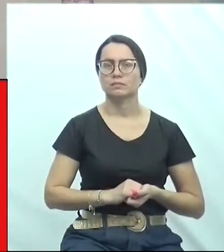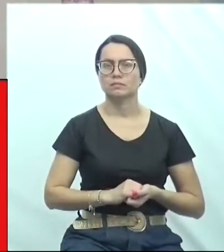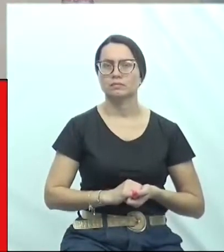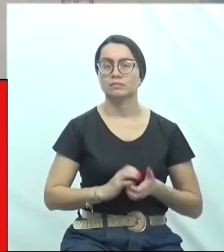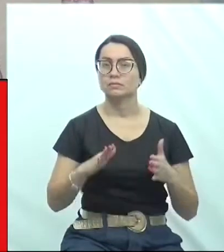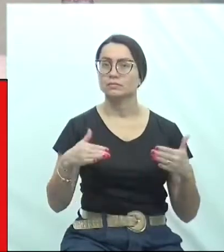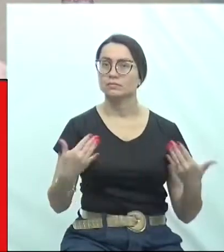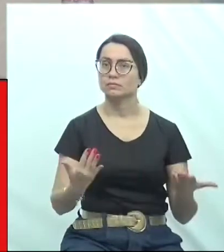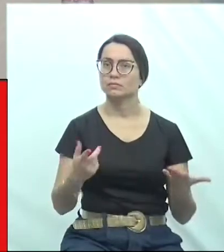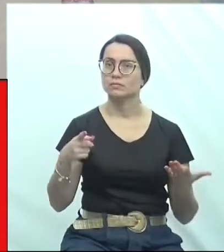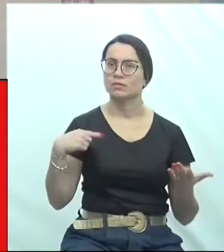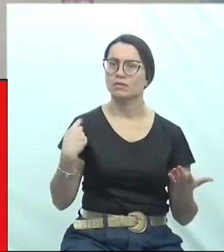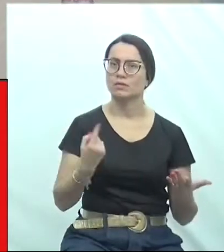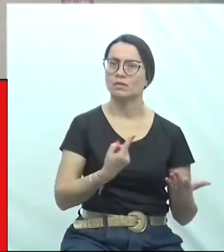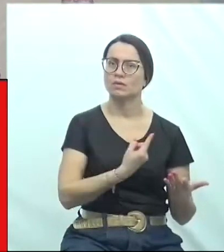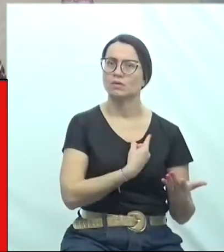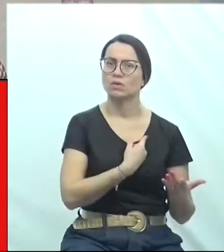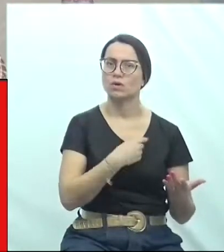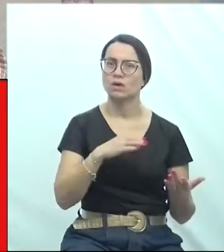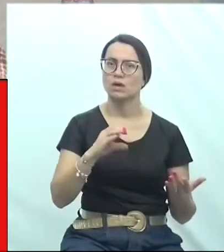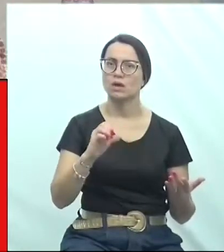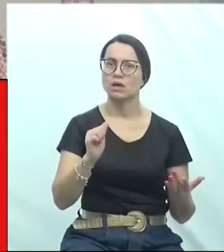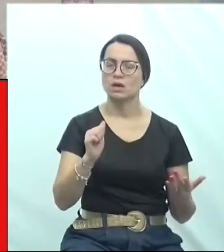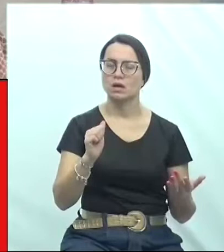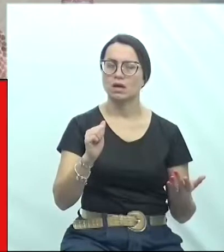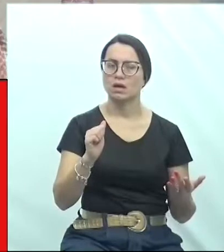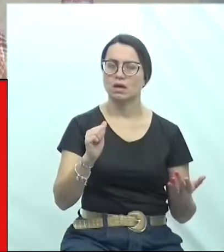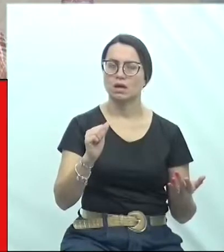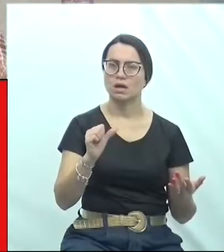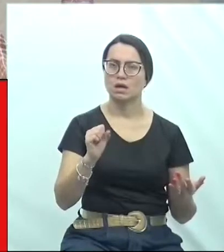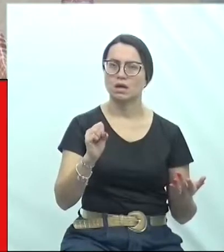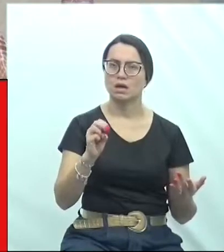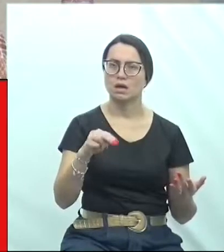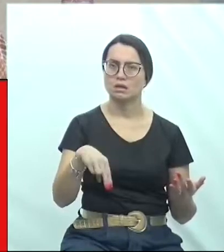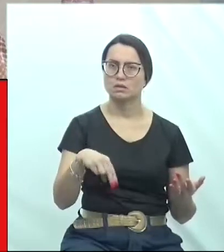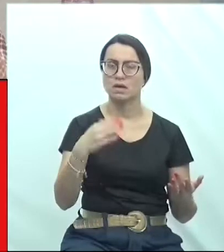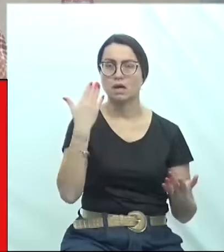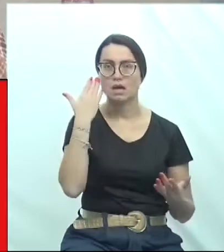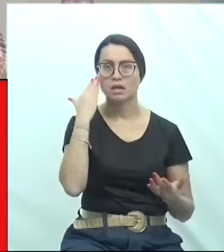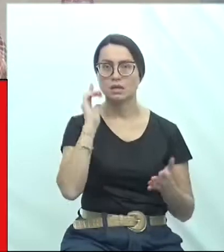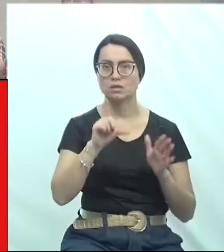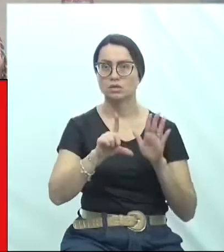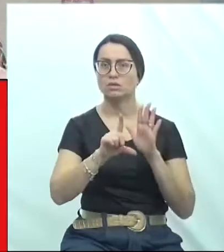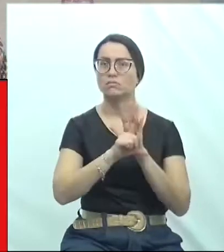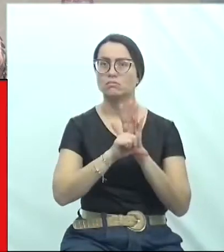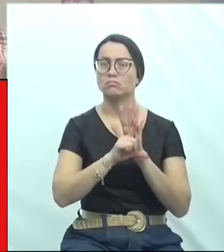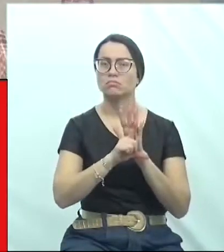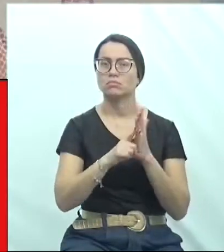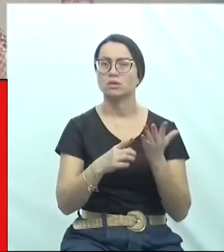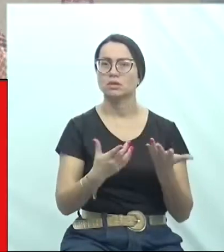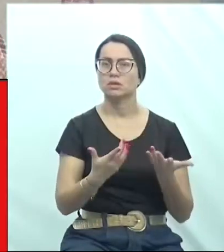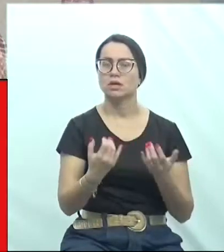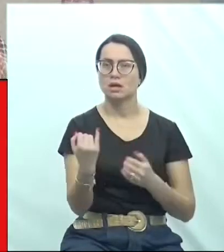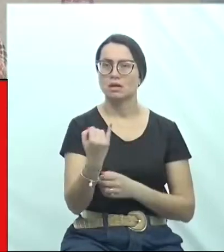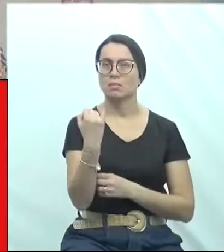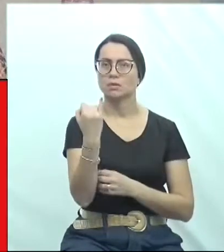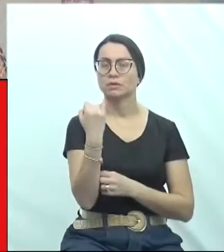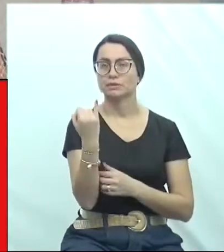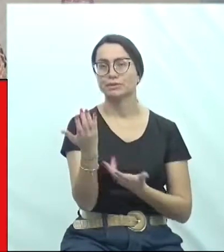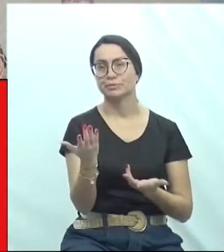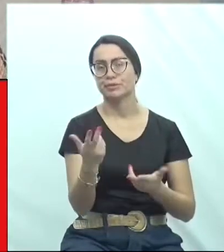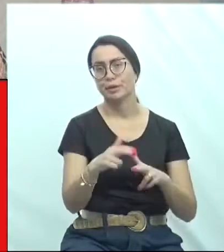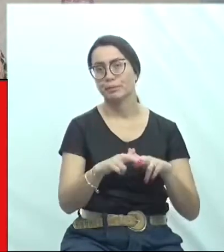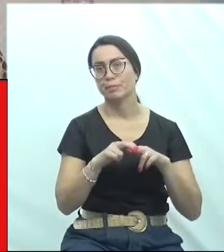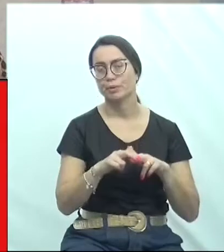Casam entende que a lei é inexequível e, por esse motivo, não nos foi também apresentado